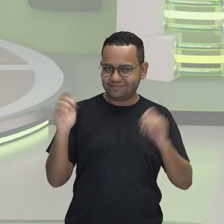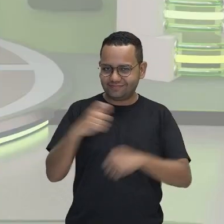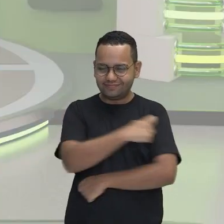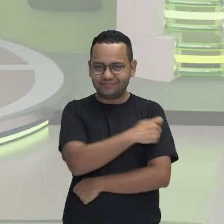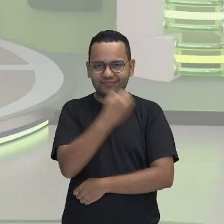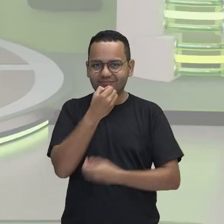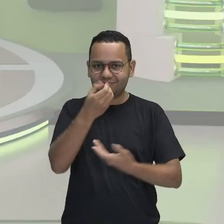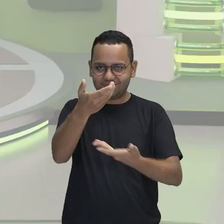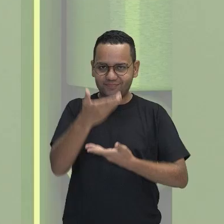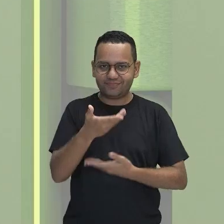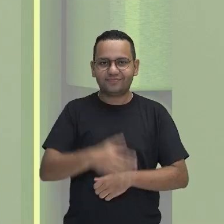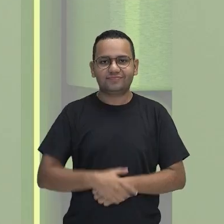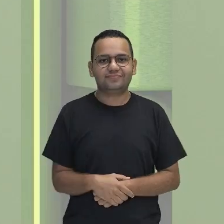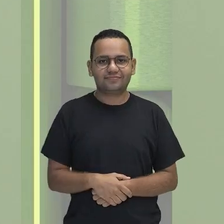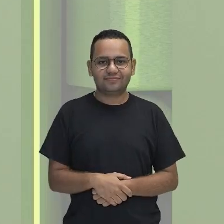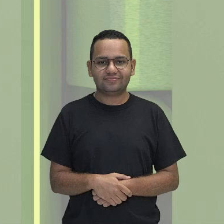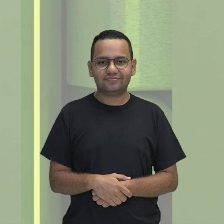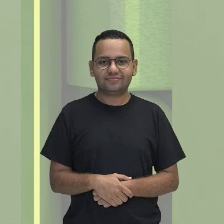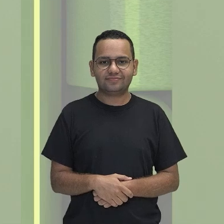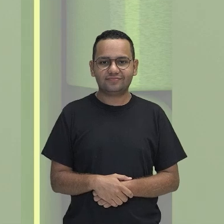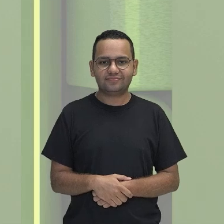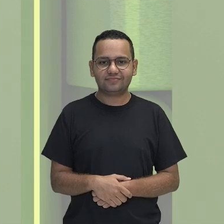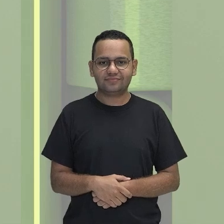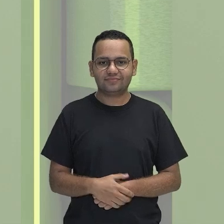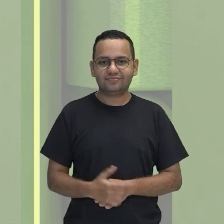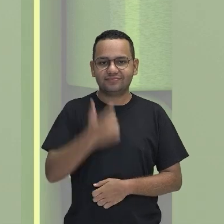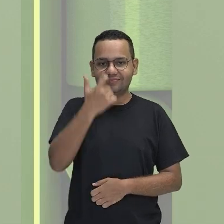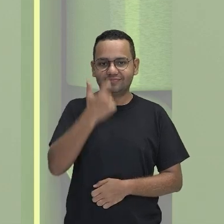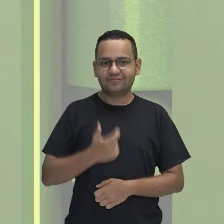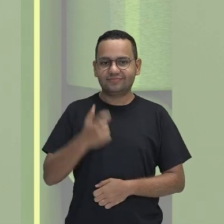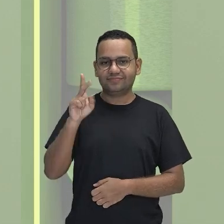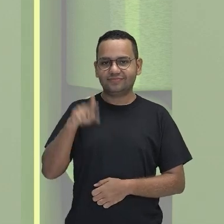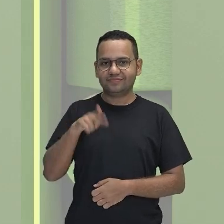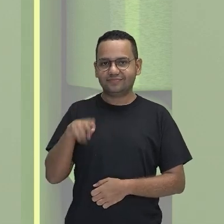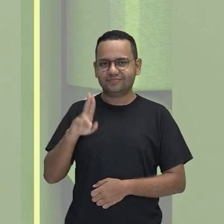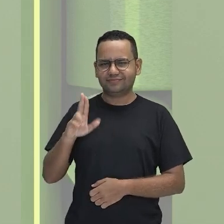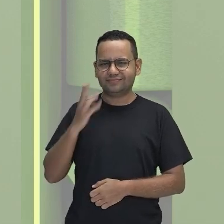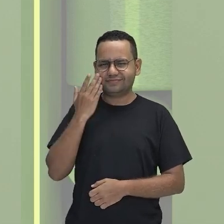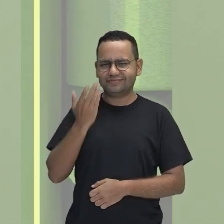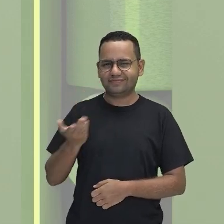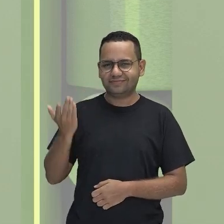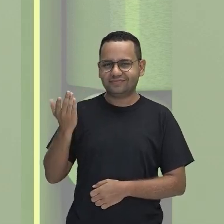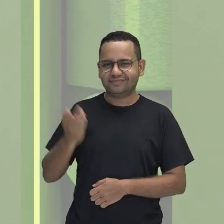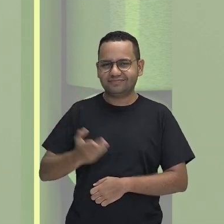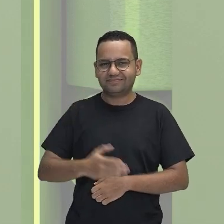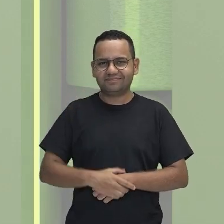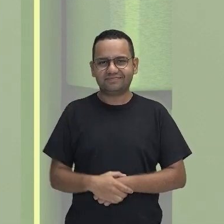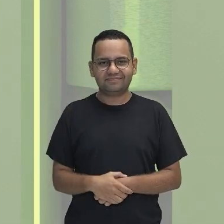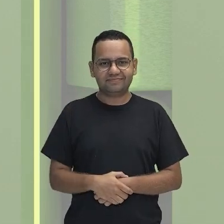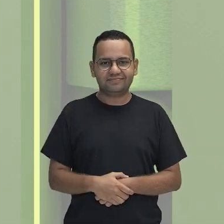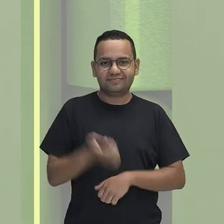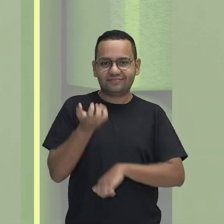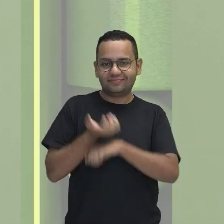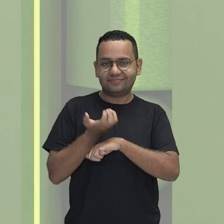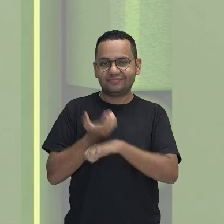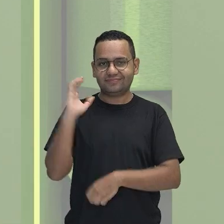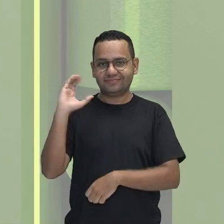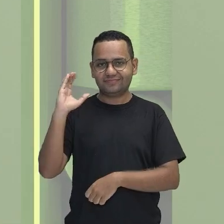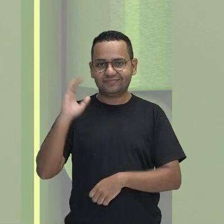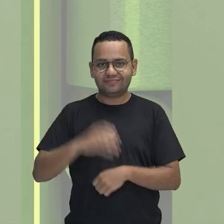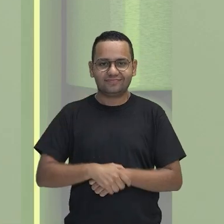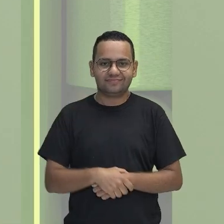sejam bem-vindos. Sou a professora Aldaleia Santos, sua professora de